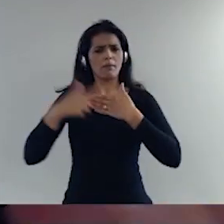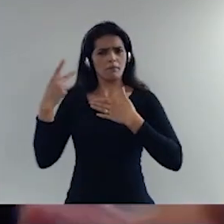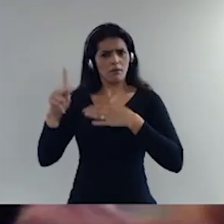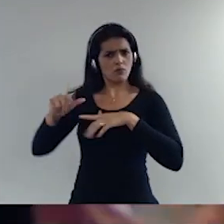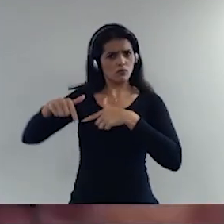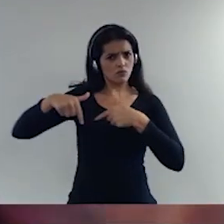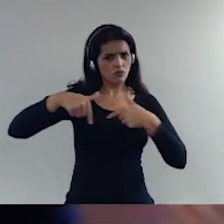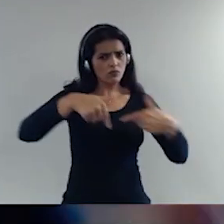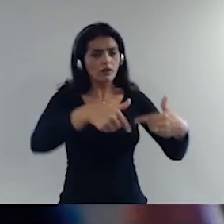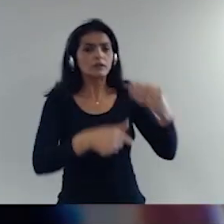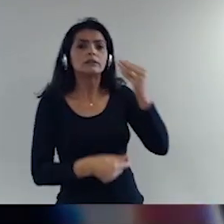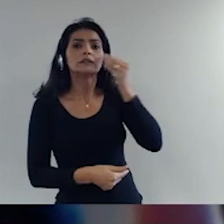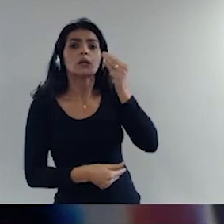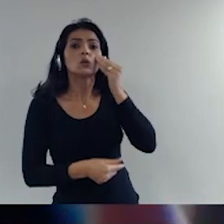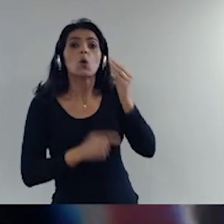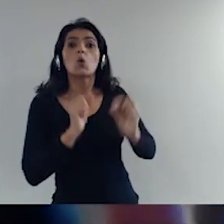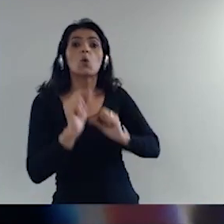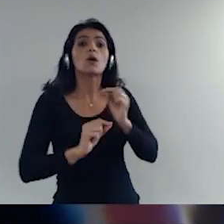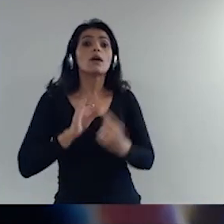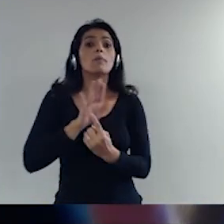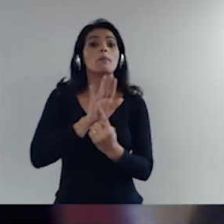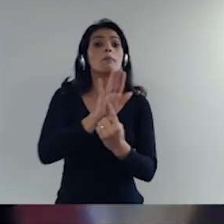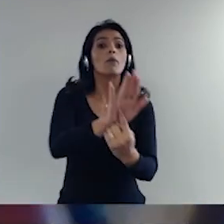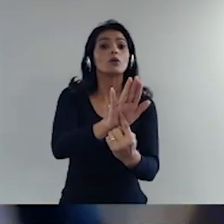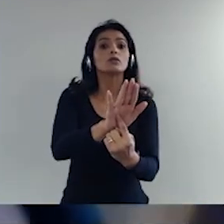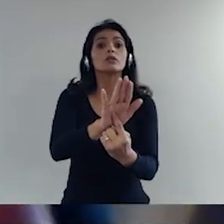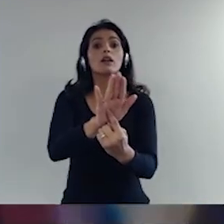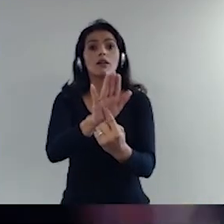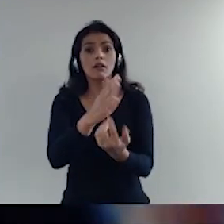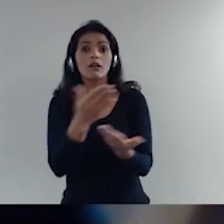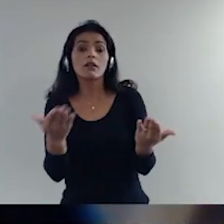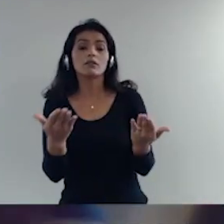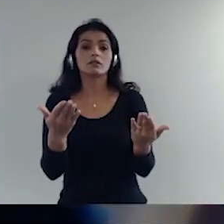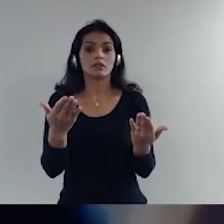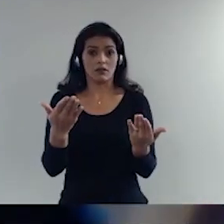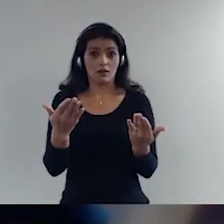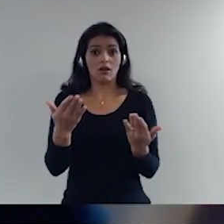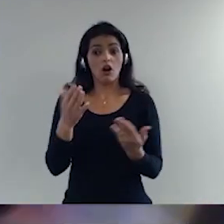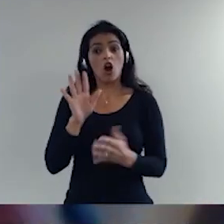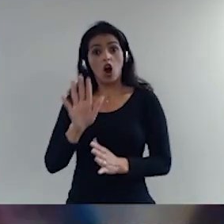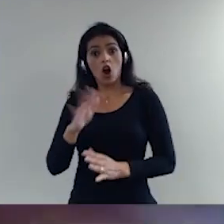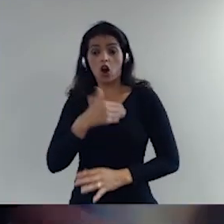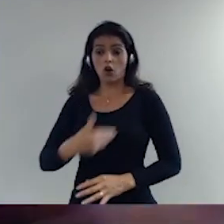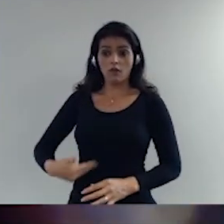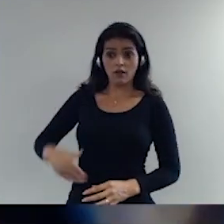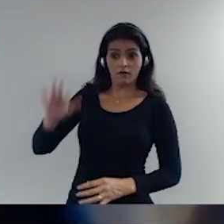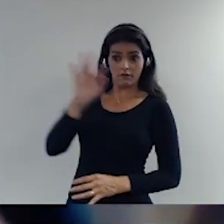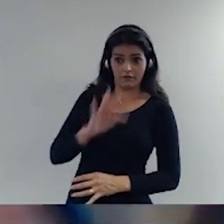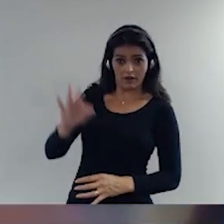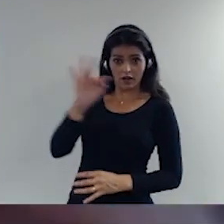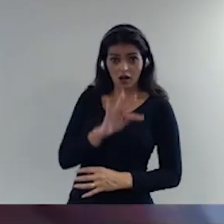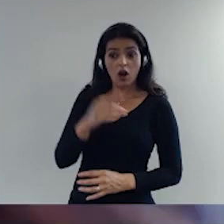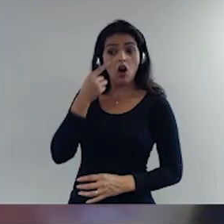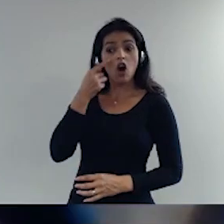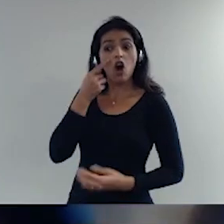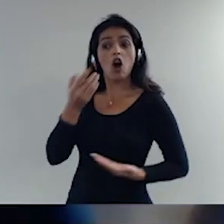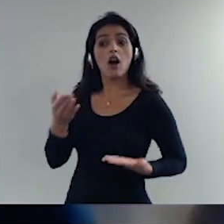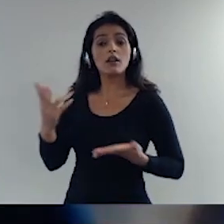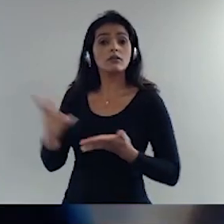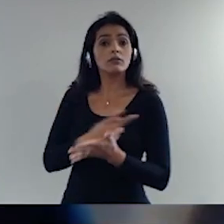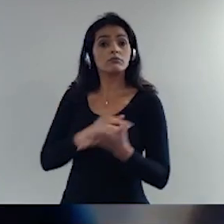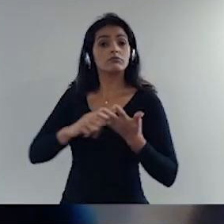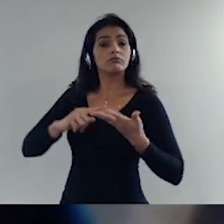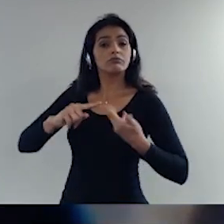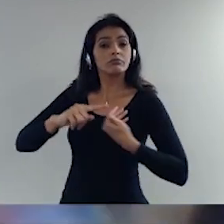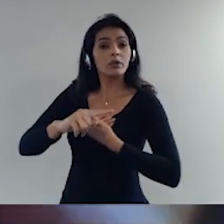tentou mostrar a todos que, sobretudo a União, diante dessas divergências que passaram a acontecer